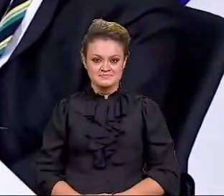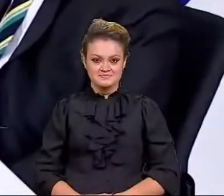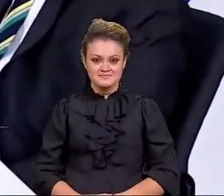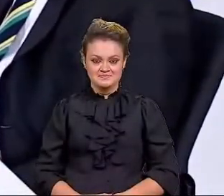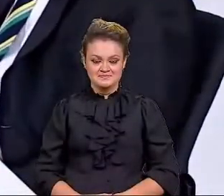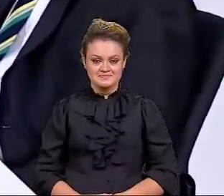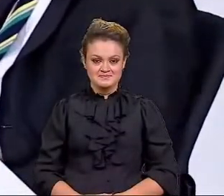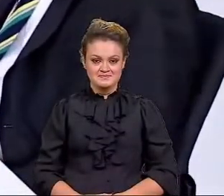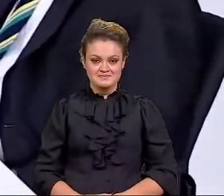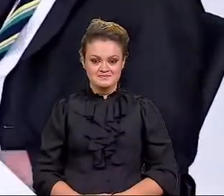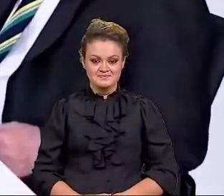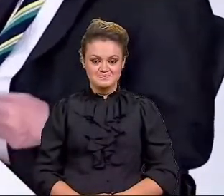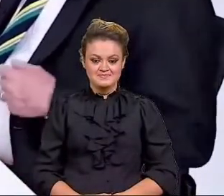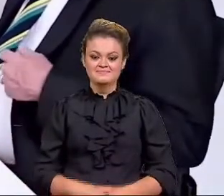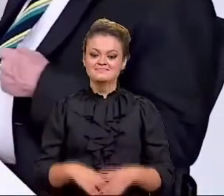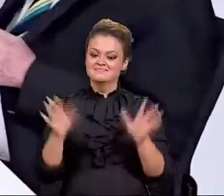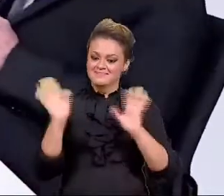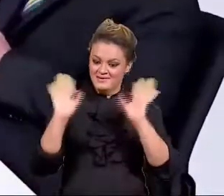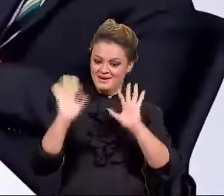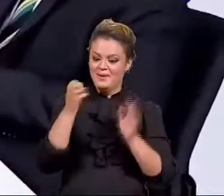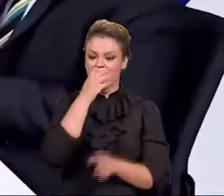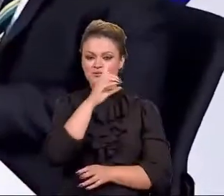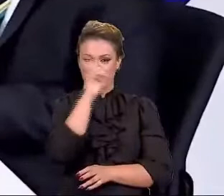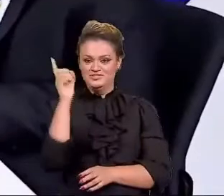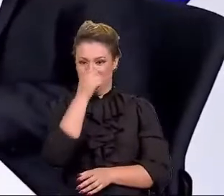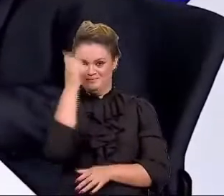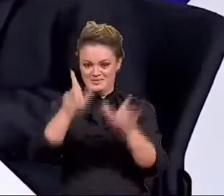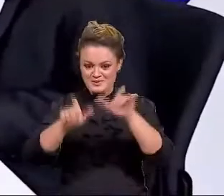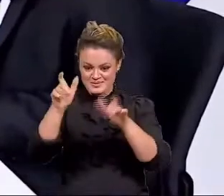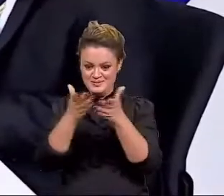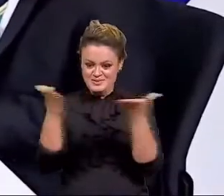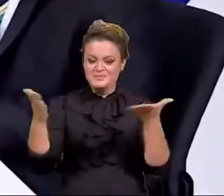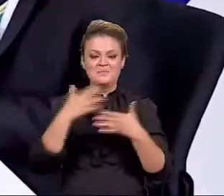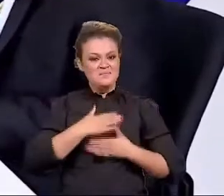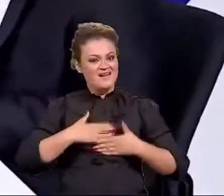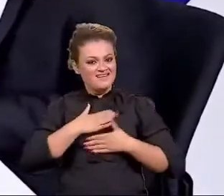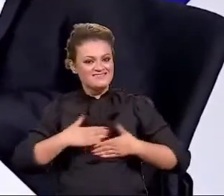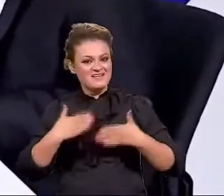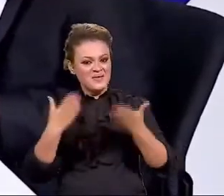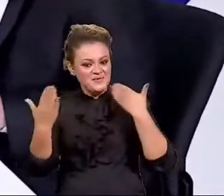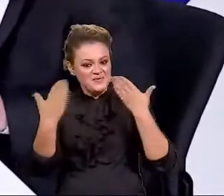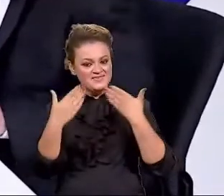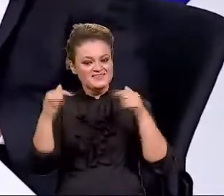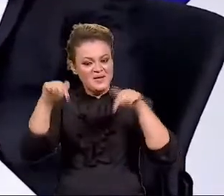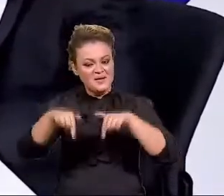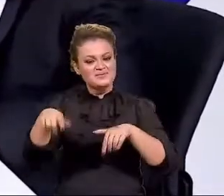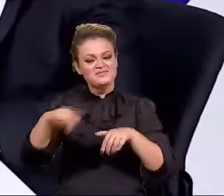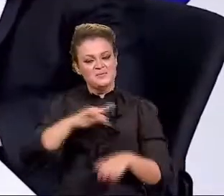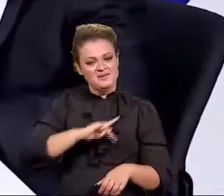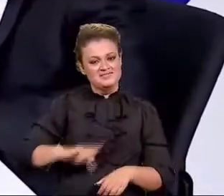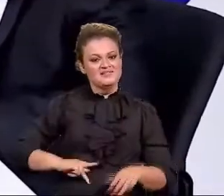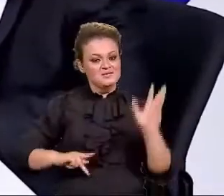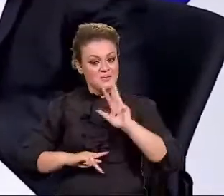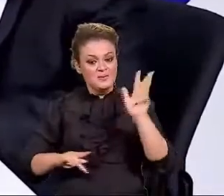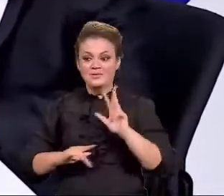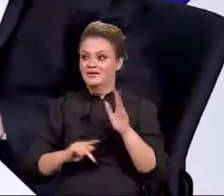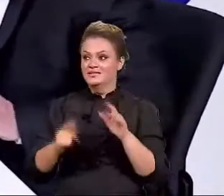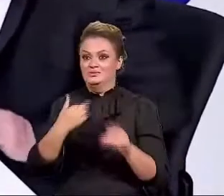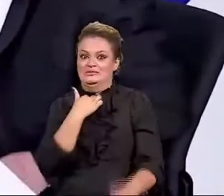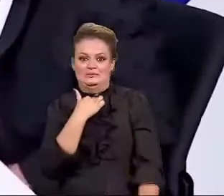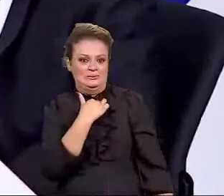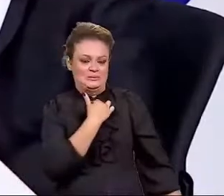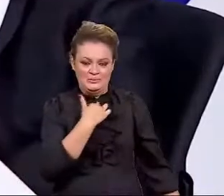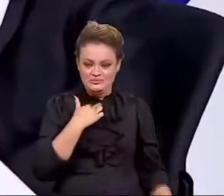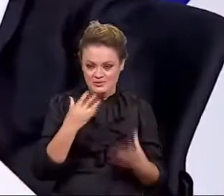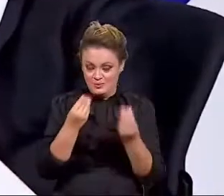Bom dia a todos, um prazer estar com vocês novamente para essa conversa com o presidente Lula, que está numa correria danada. Nós estamos em Bruxelas, capital da